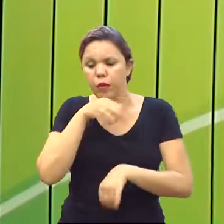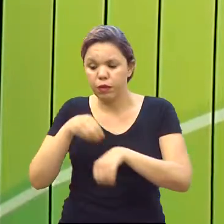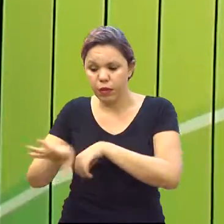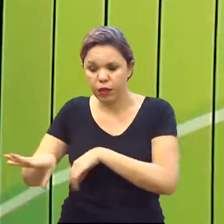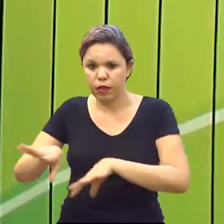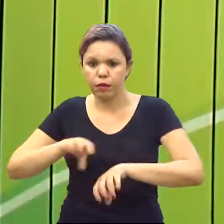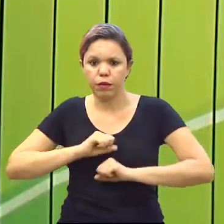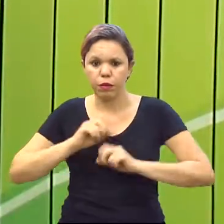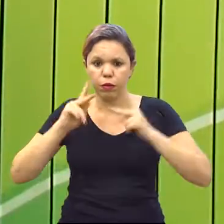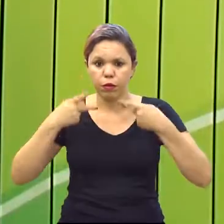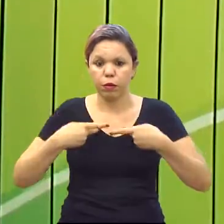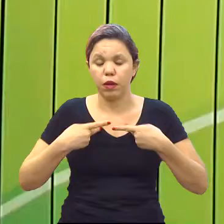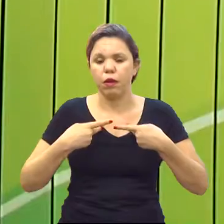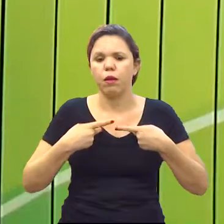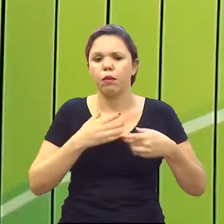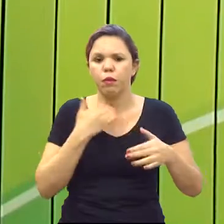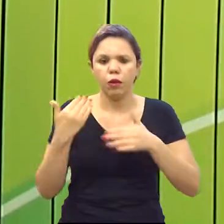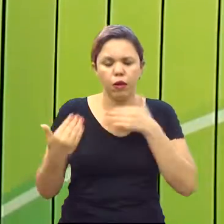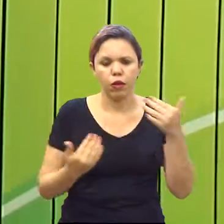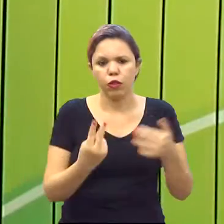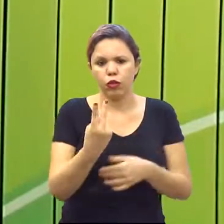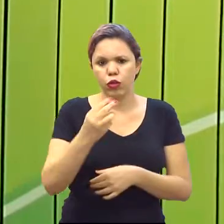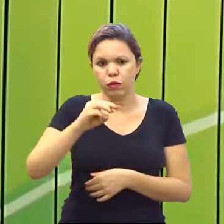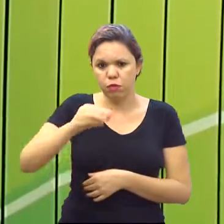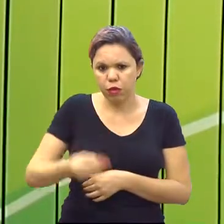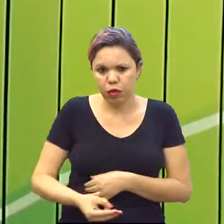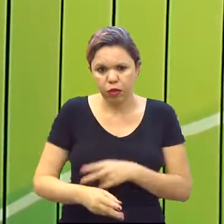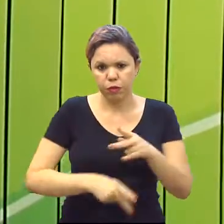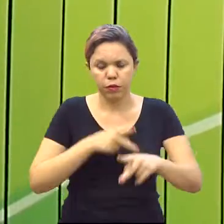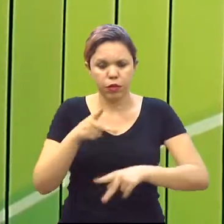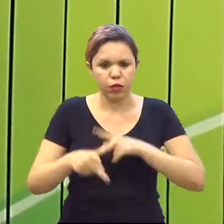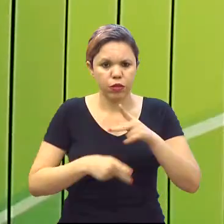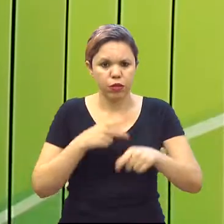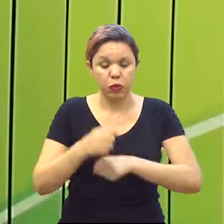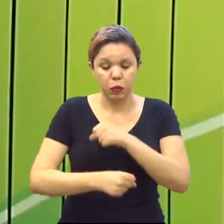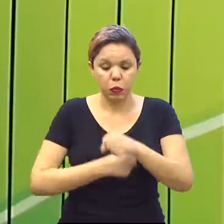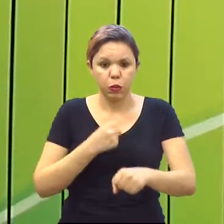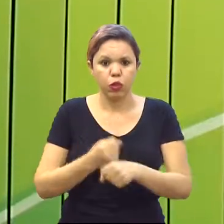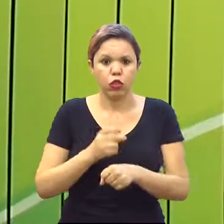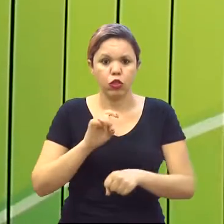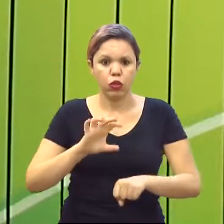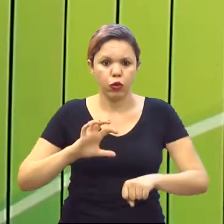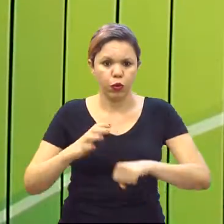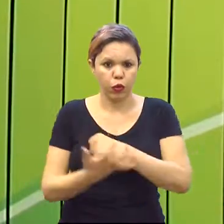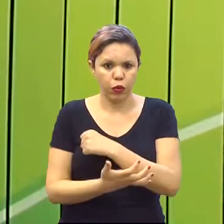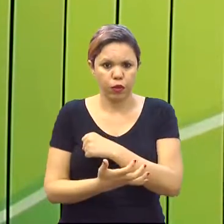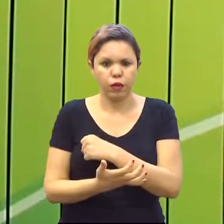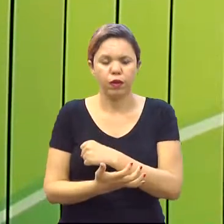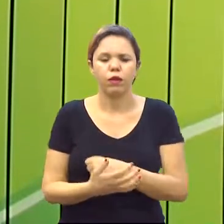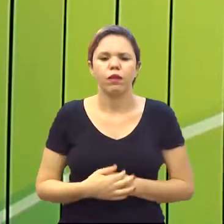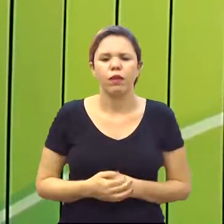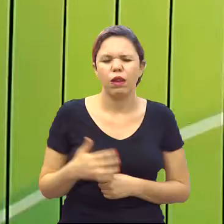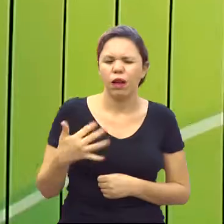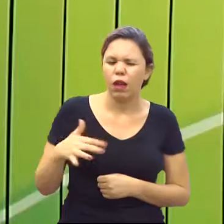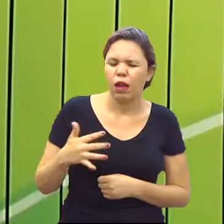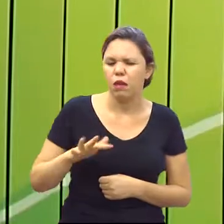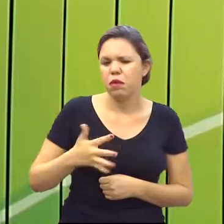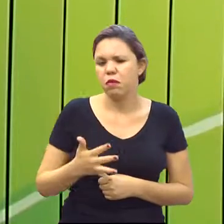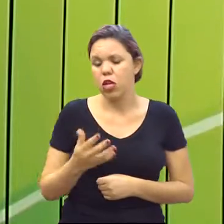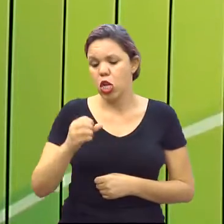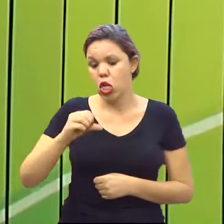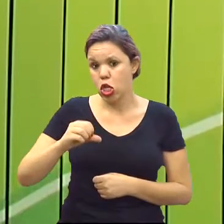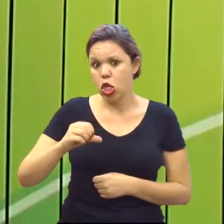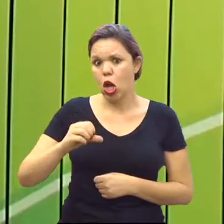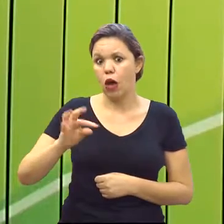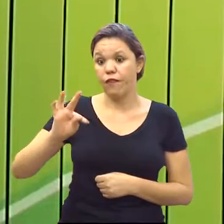animais para os humanos, matam 2 milhões de pessoas por ano. E só a Covid-19 deve custar algo em torno